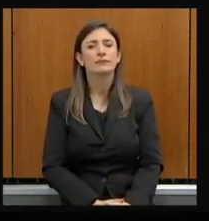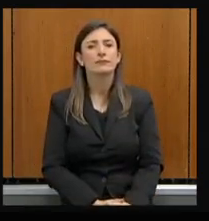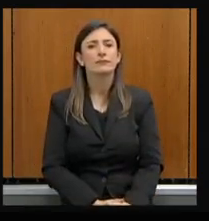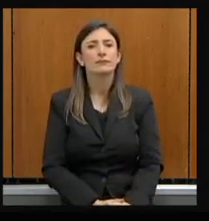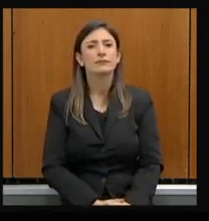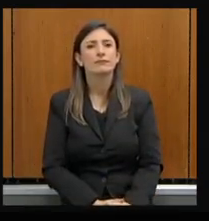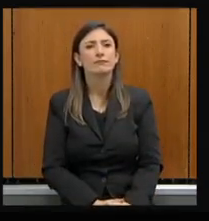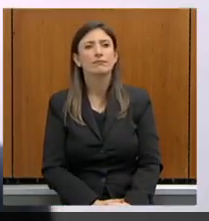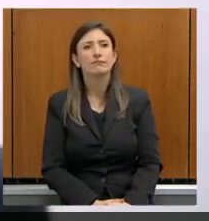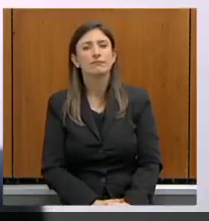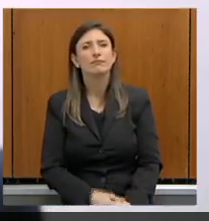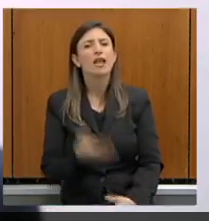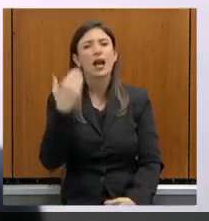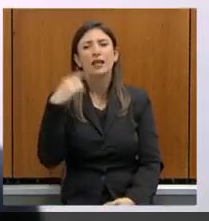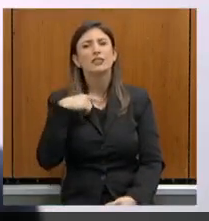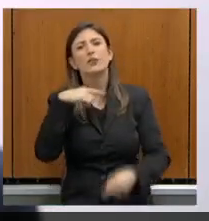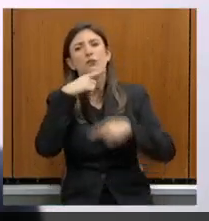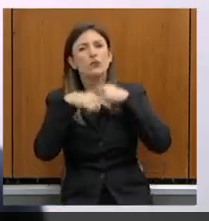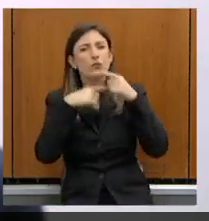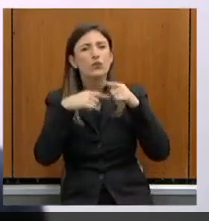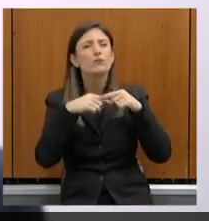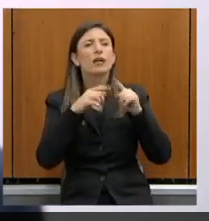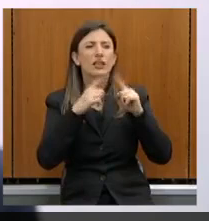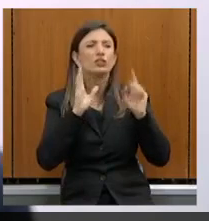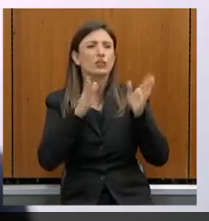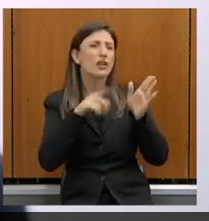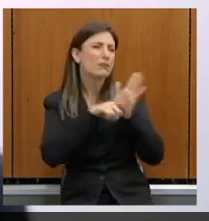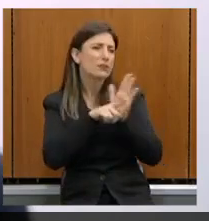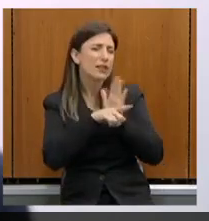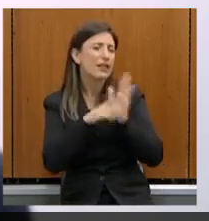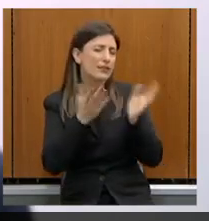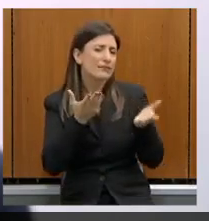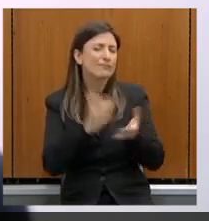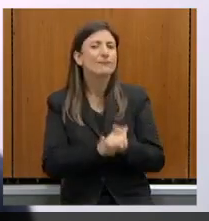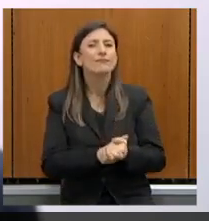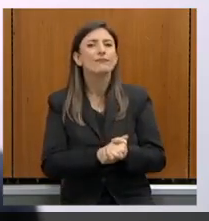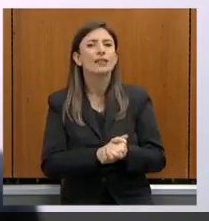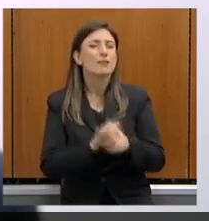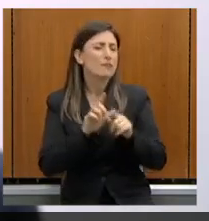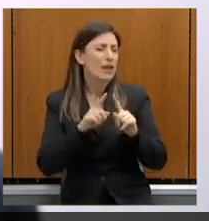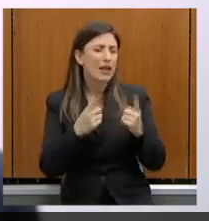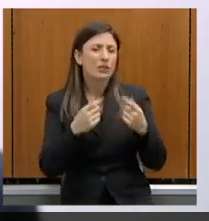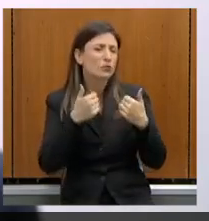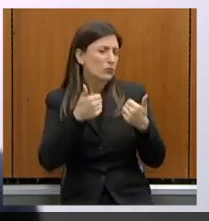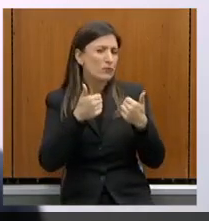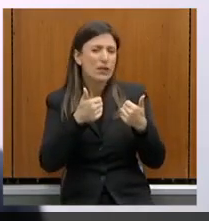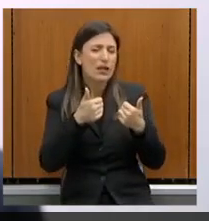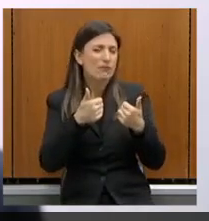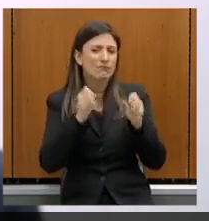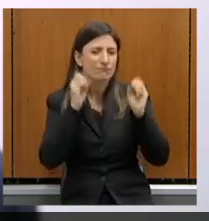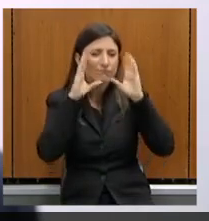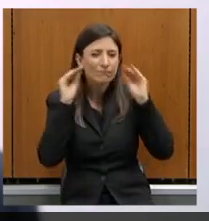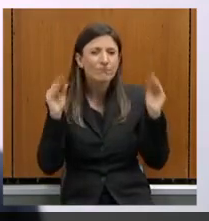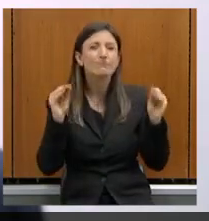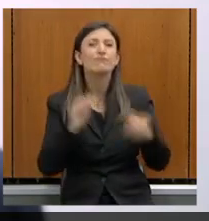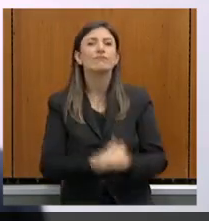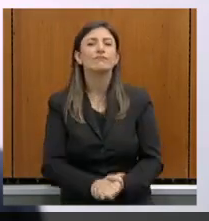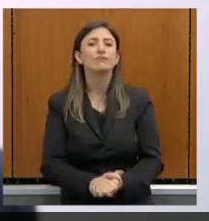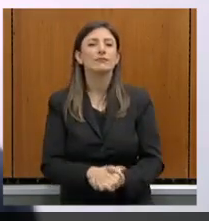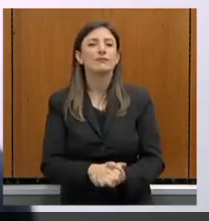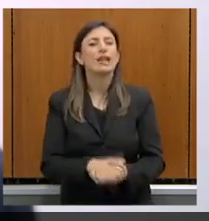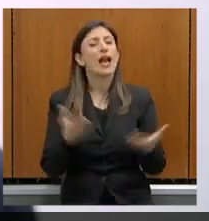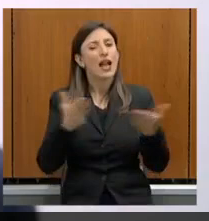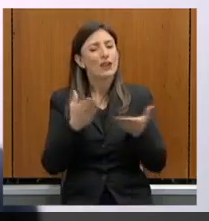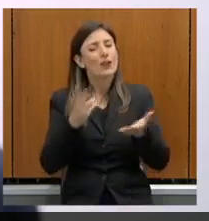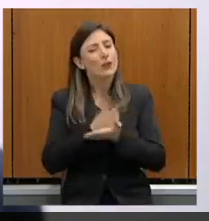mas era só para tirar algumas pequenas dúvidas, Presidente, mas está tudo certo aqui, nós anotamos tudo e vamos aí acompanhar.